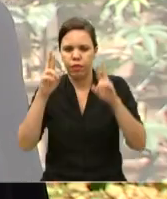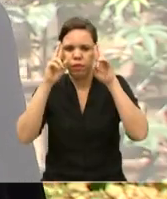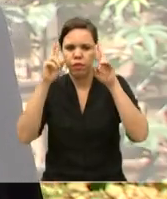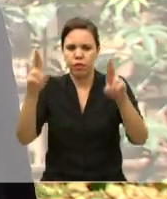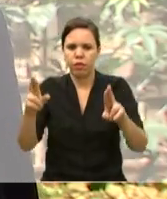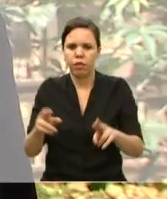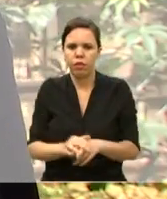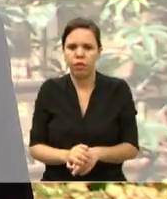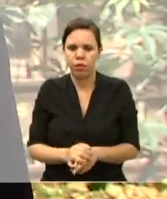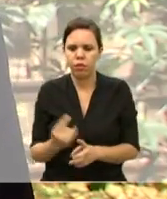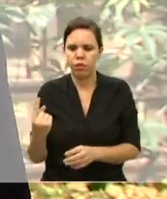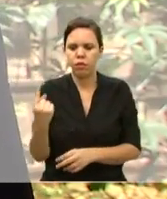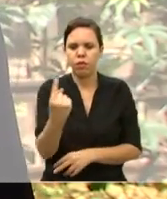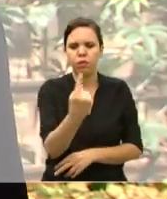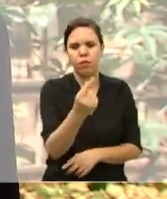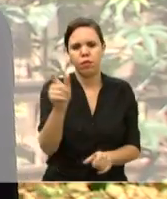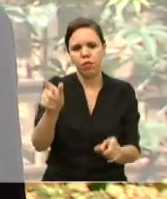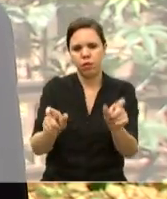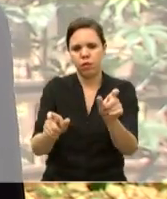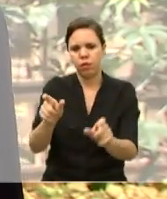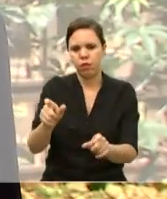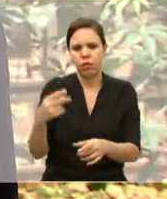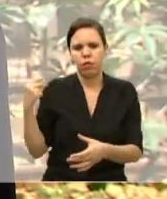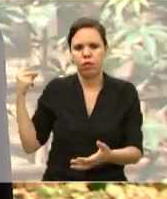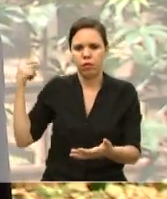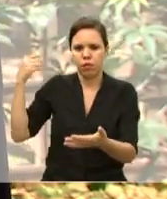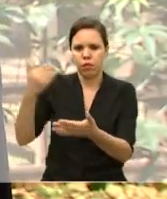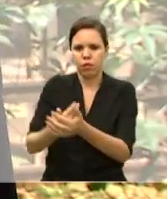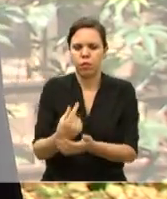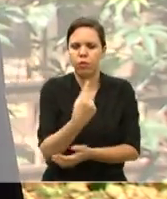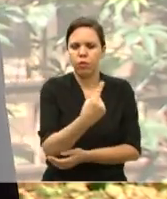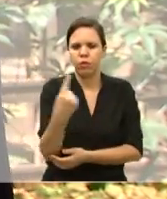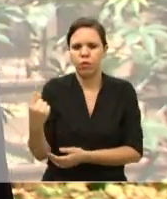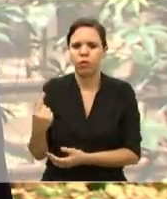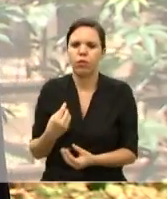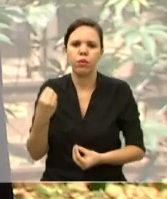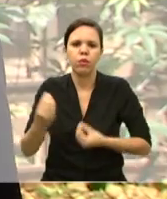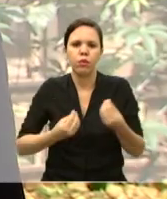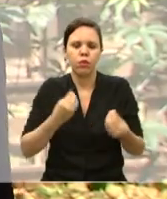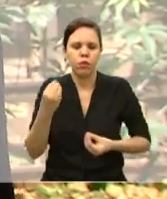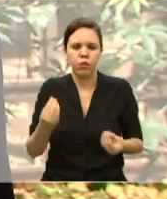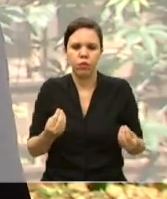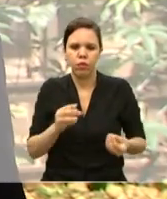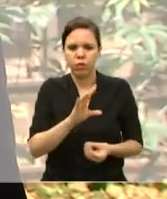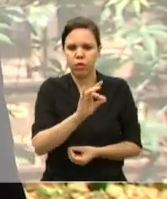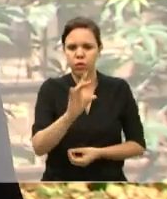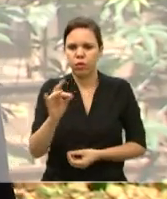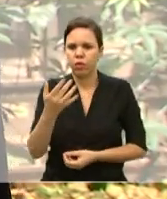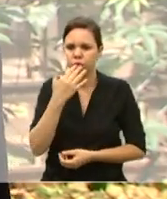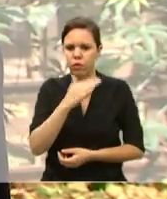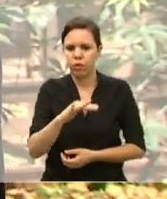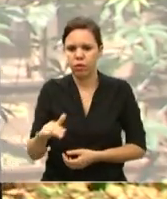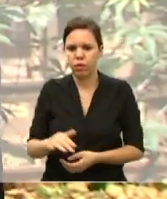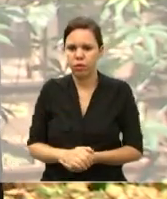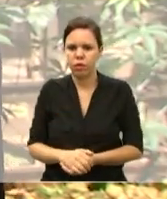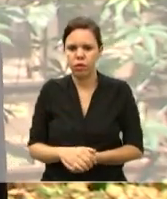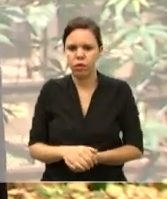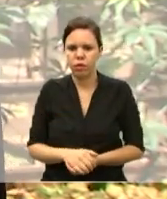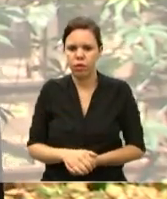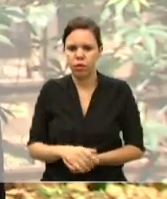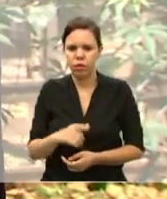respeito pelo indivíduo e pelo tempo de cada um, né? Como que a cada criança vai